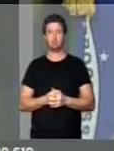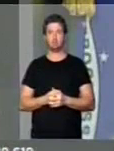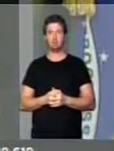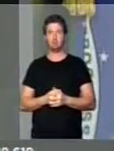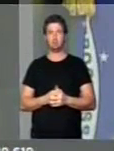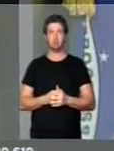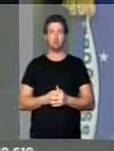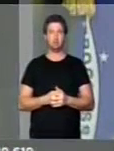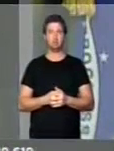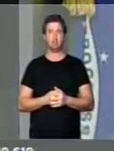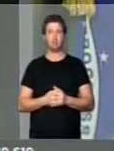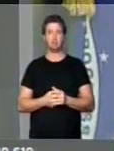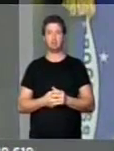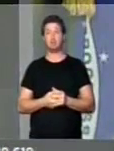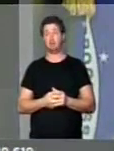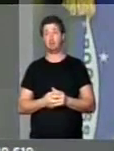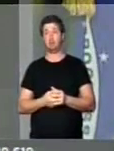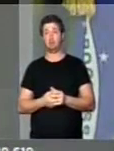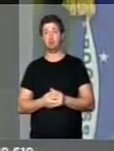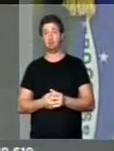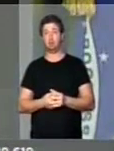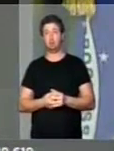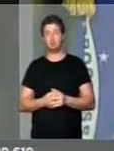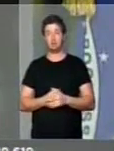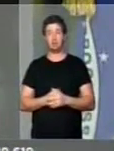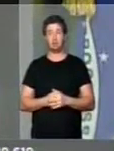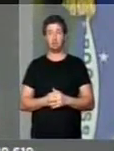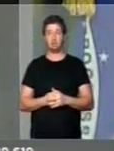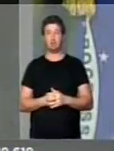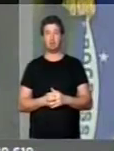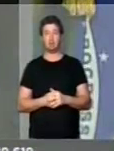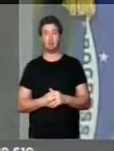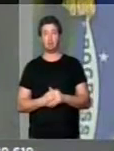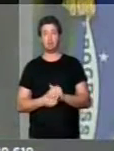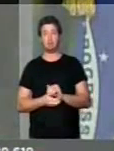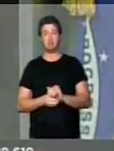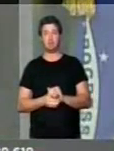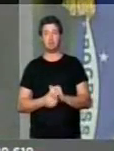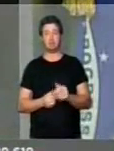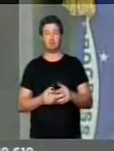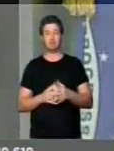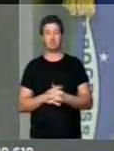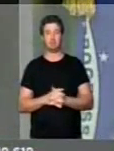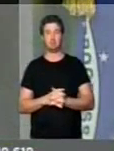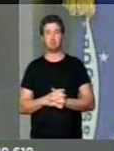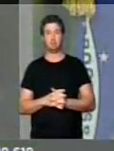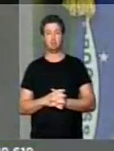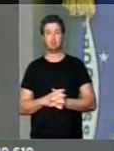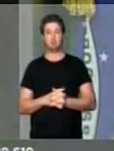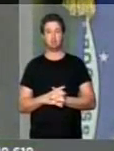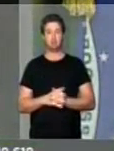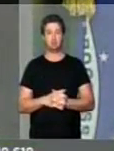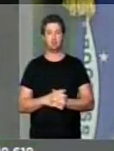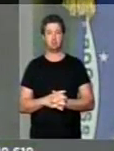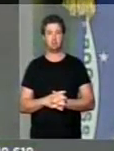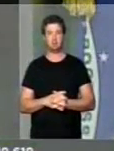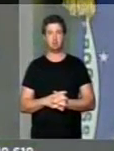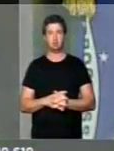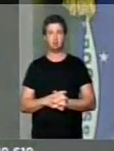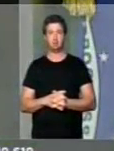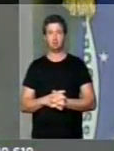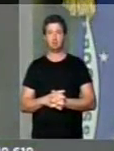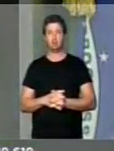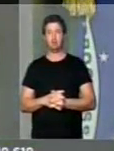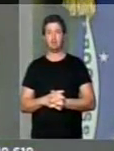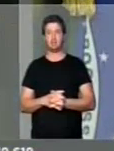presidente, dizendo que na mesa onde não falta o pão, tem justiça. E o